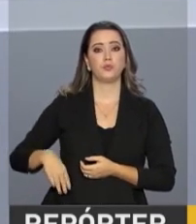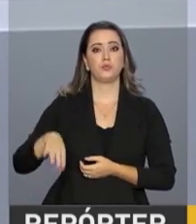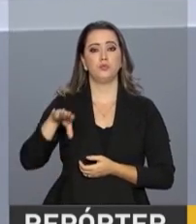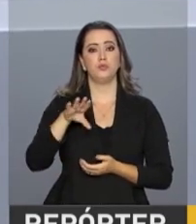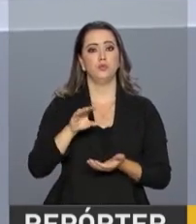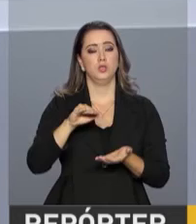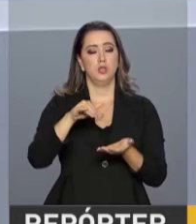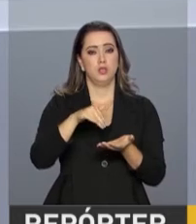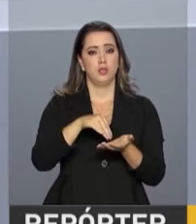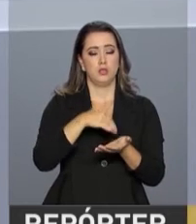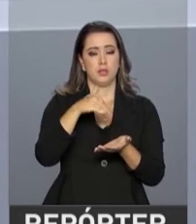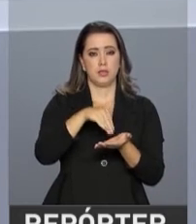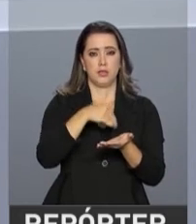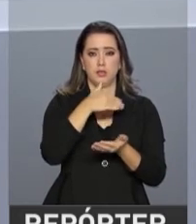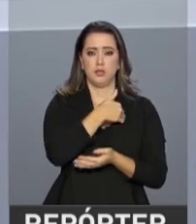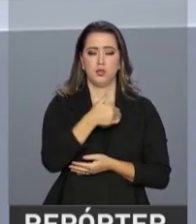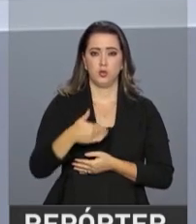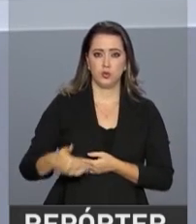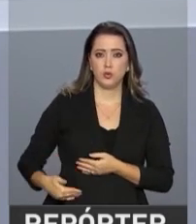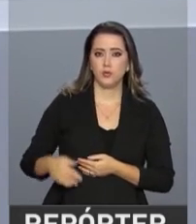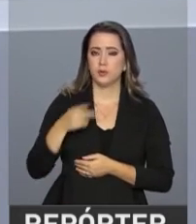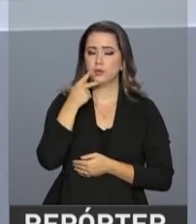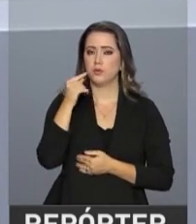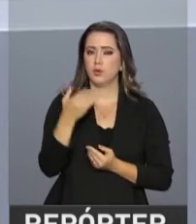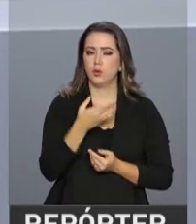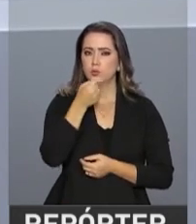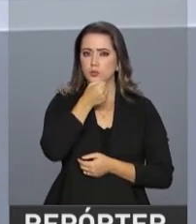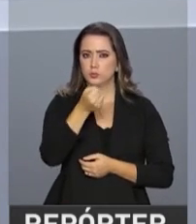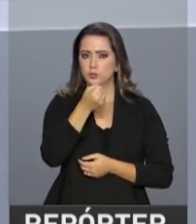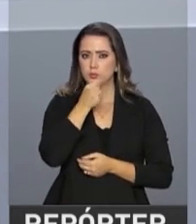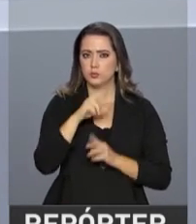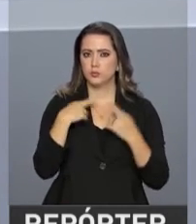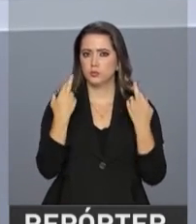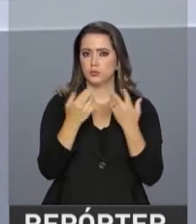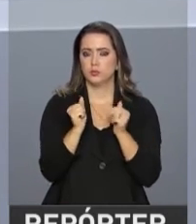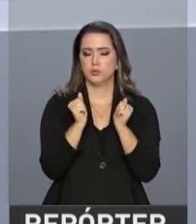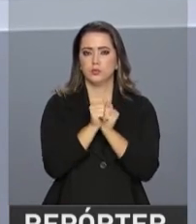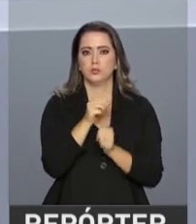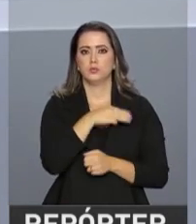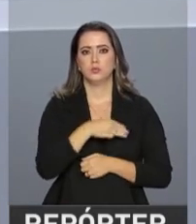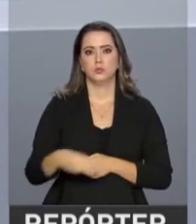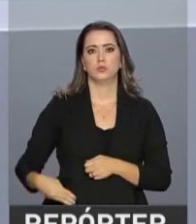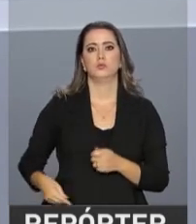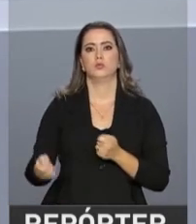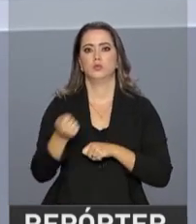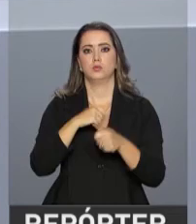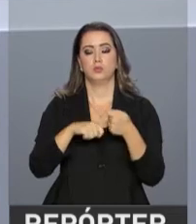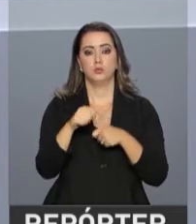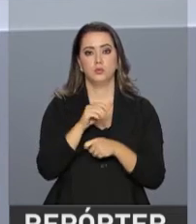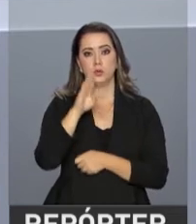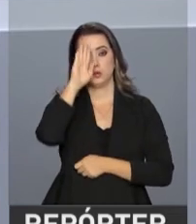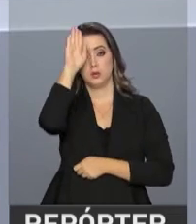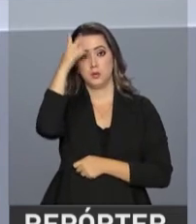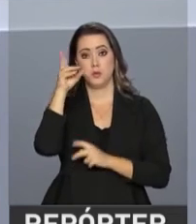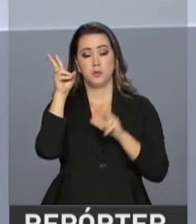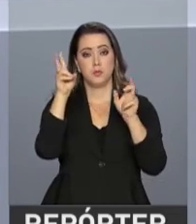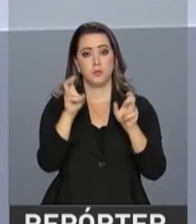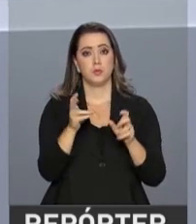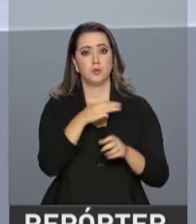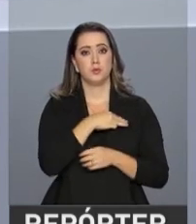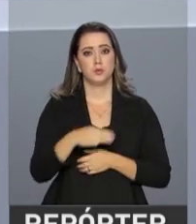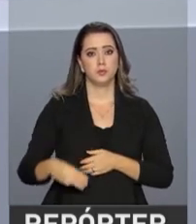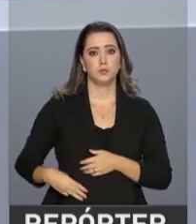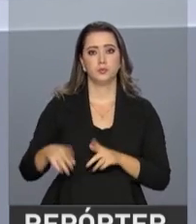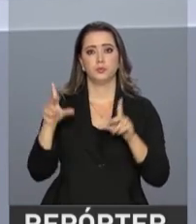secretaria de governo falou com a imprensa na tarde de hoje sobre uma reunião com o ministro da fazenda e henrique meirelles a principal pauta dos ministros